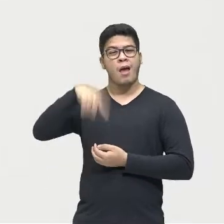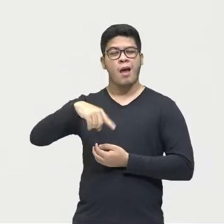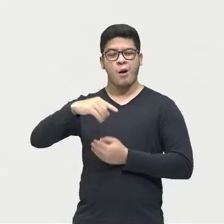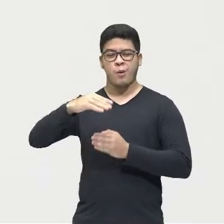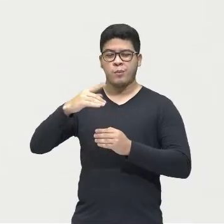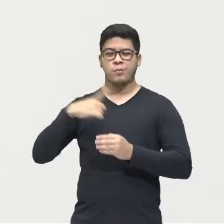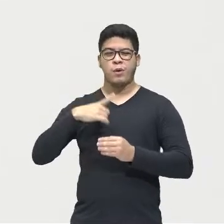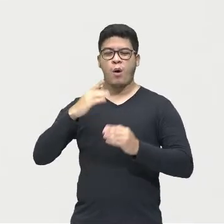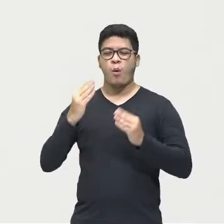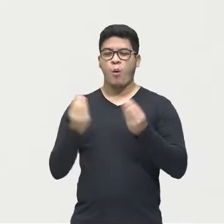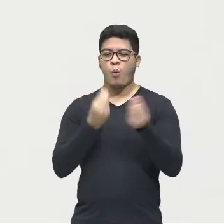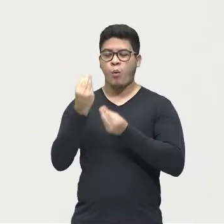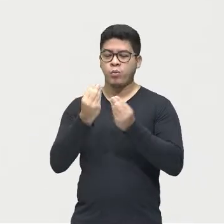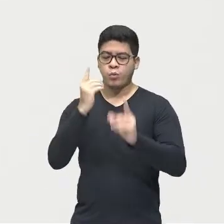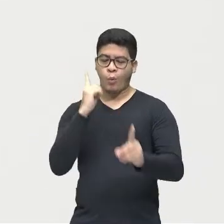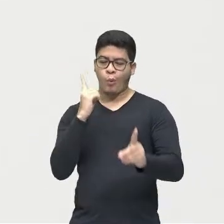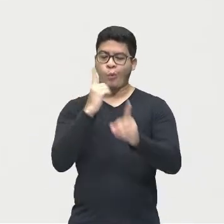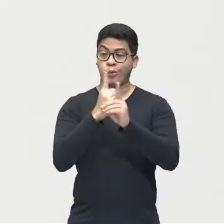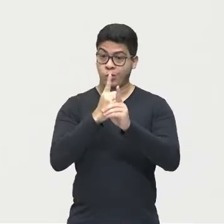dois lados. Ou seja,